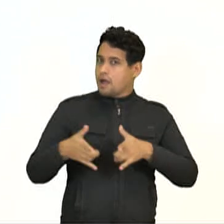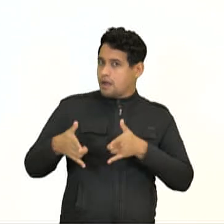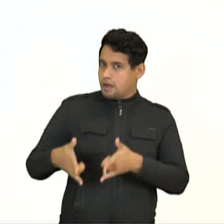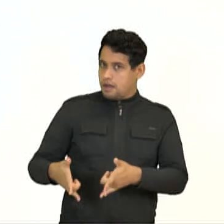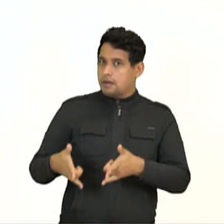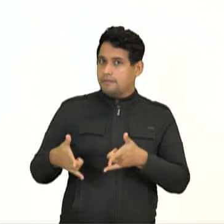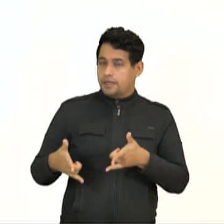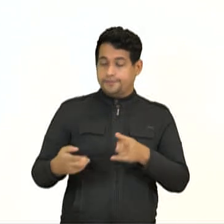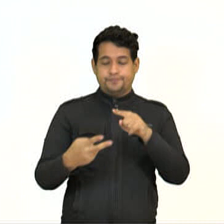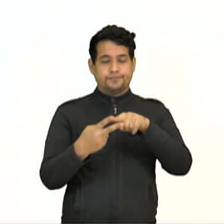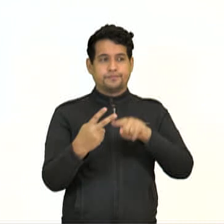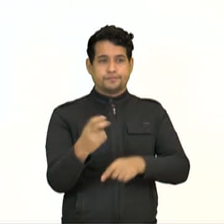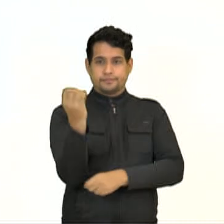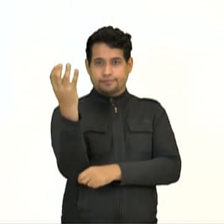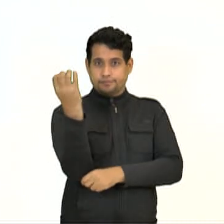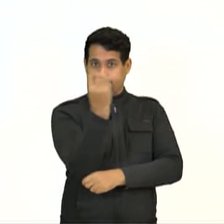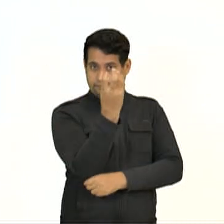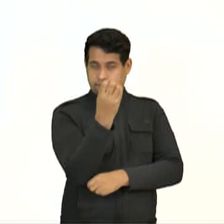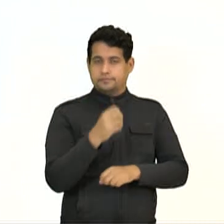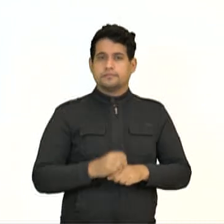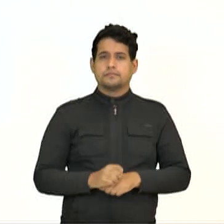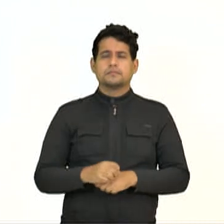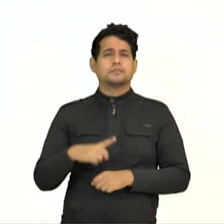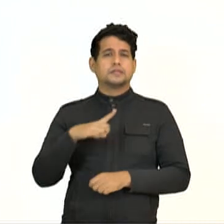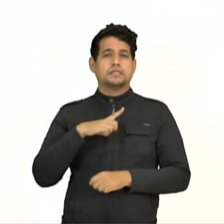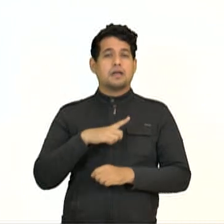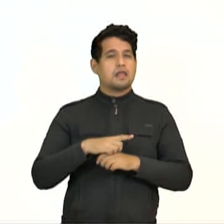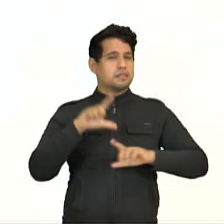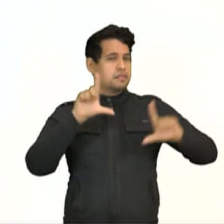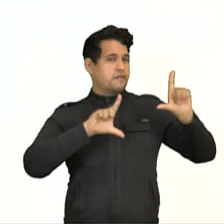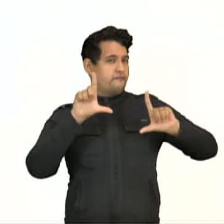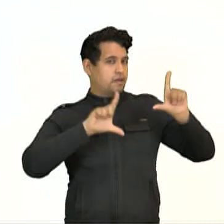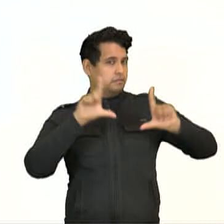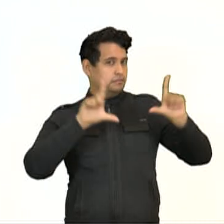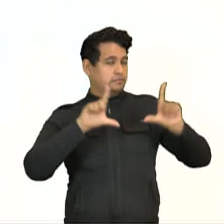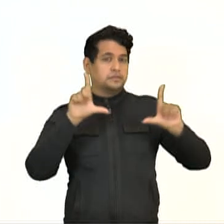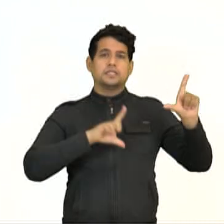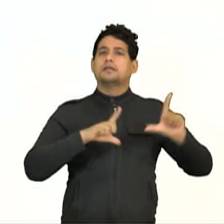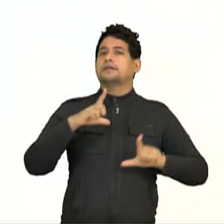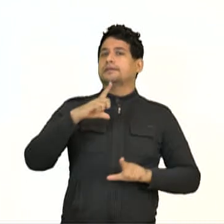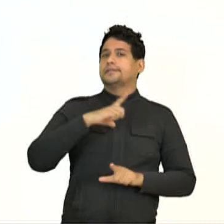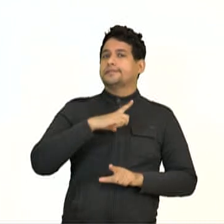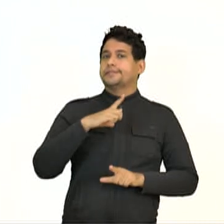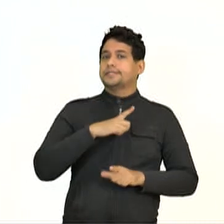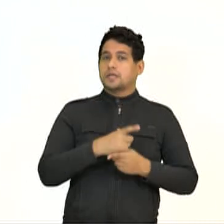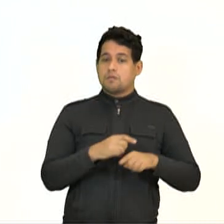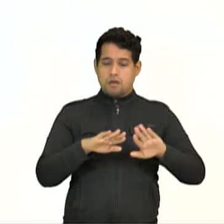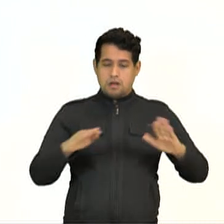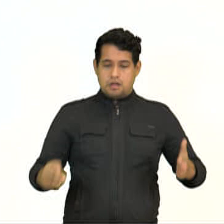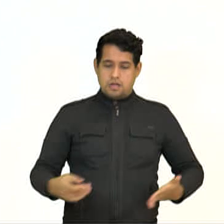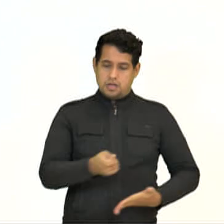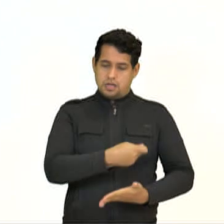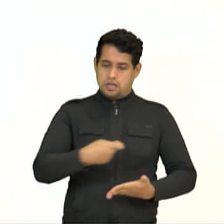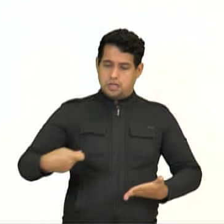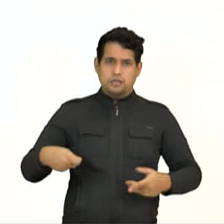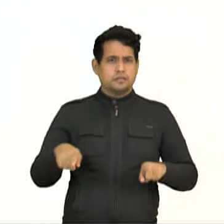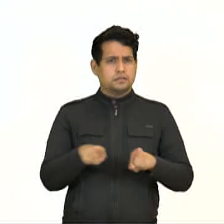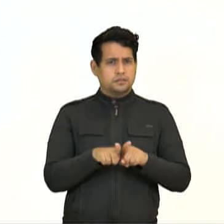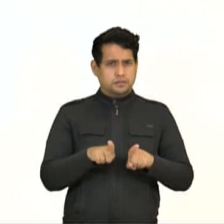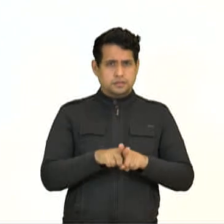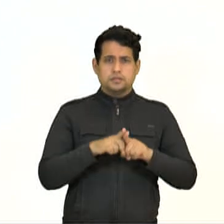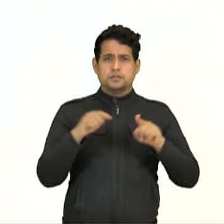camas, 2 abajur, tem uma TV, tem uma escrivaninha,